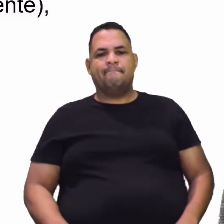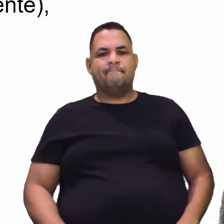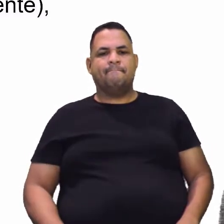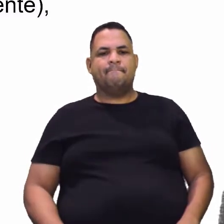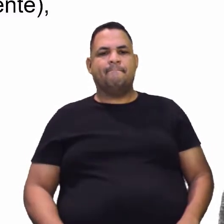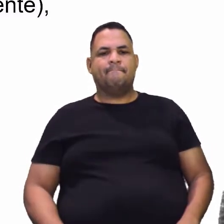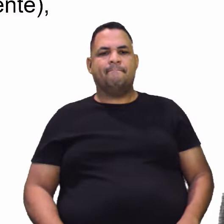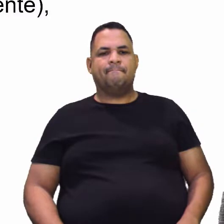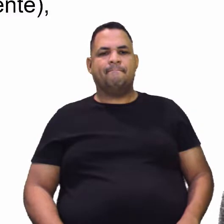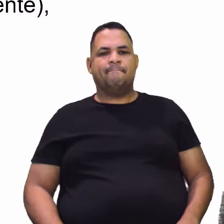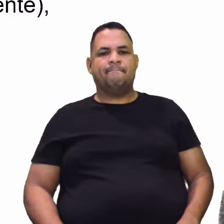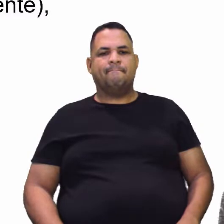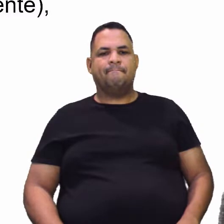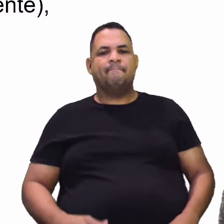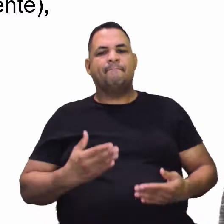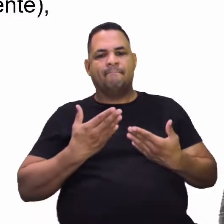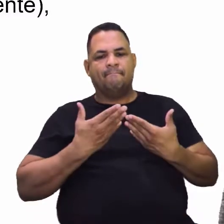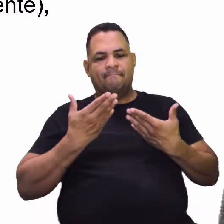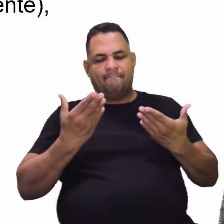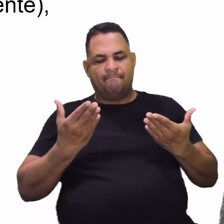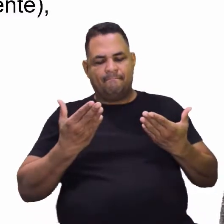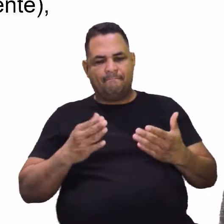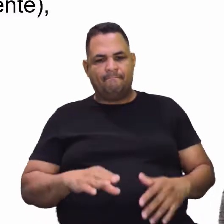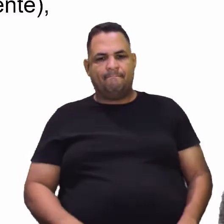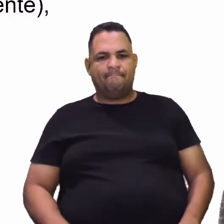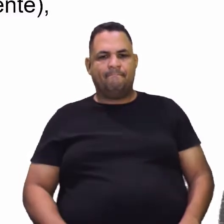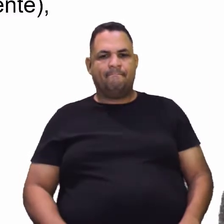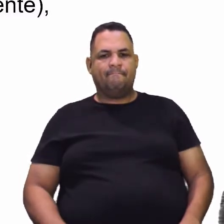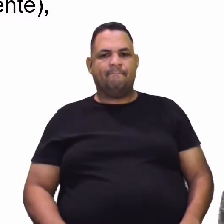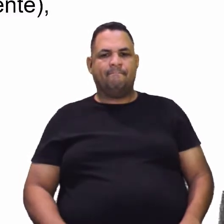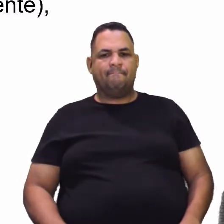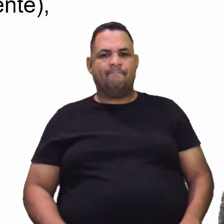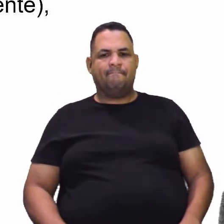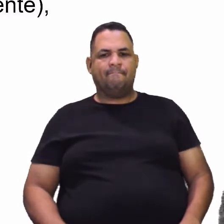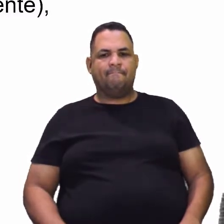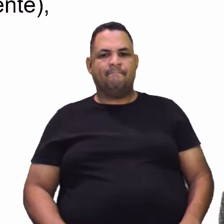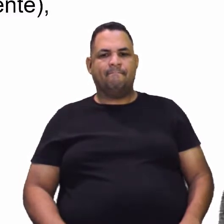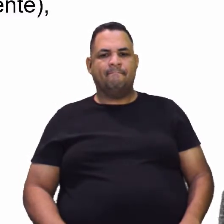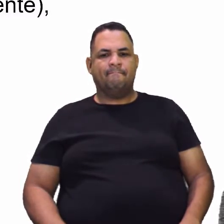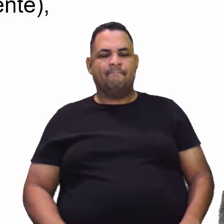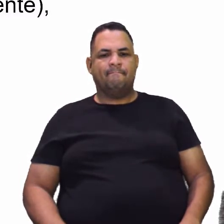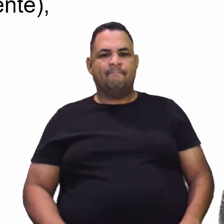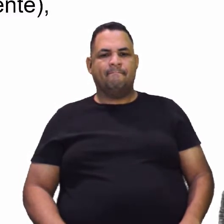my guest. Fique à vontade and let's do it. Vamos lá.